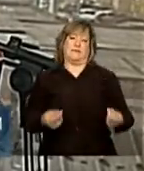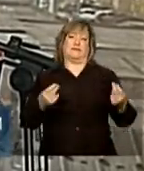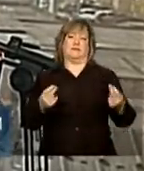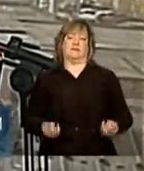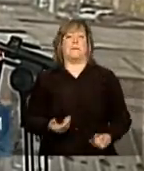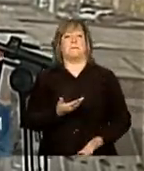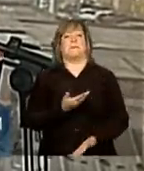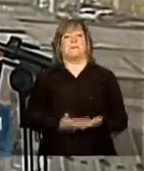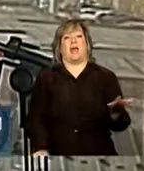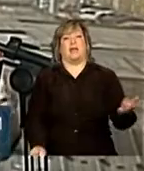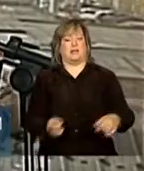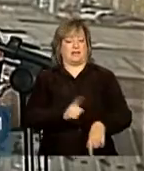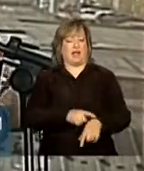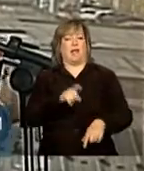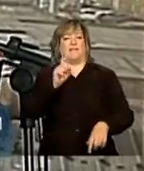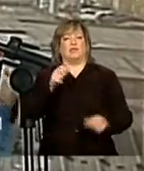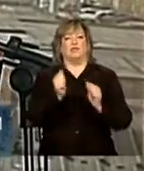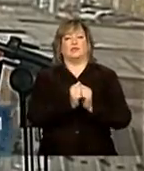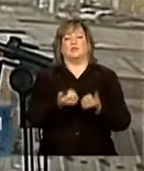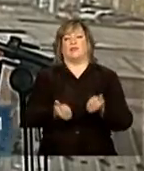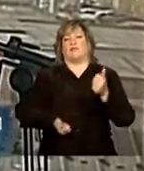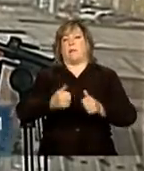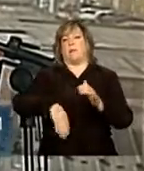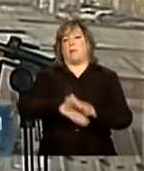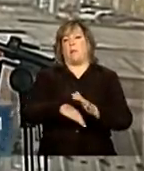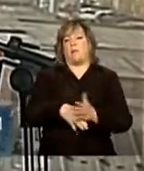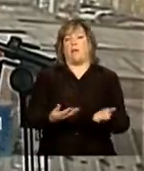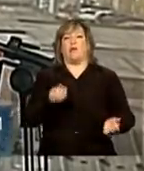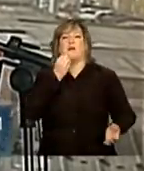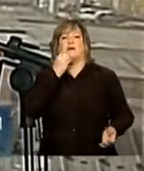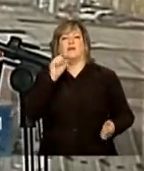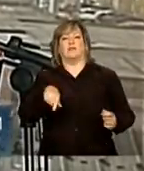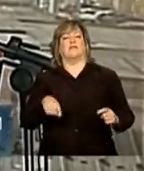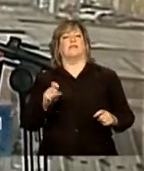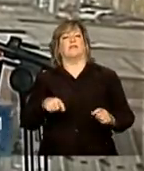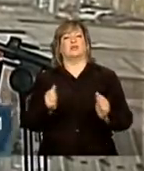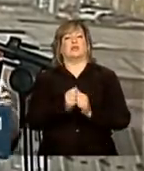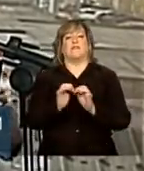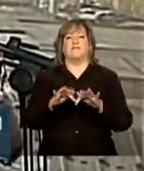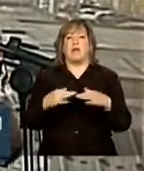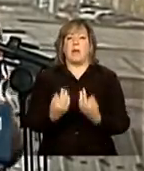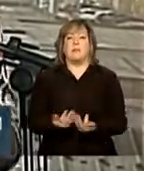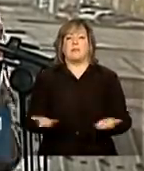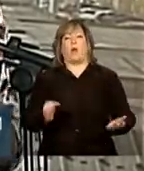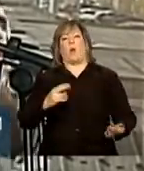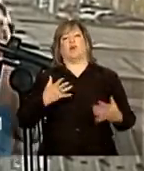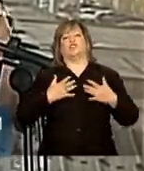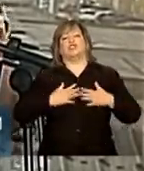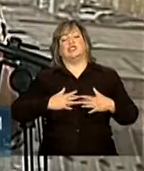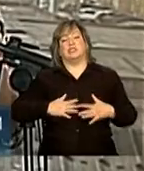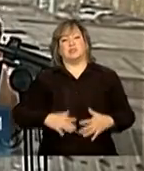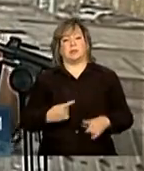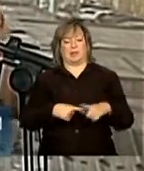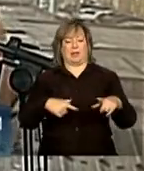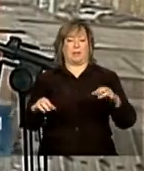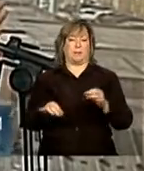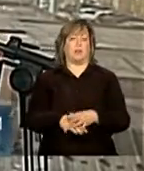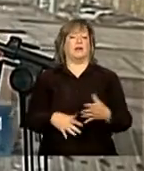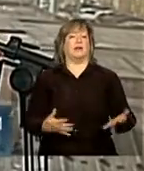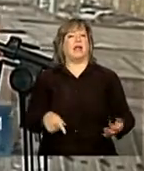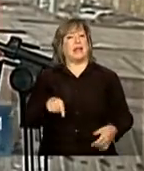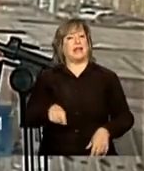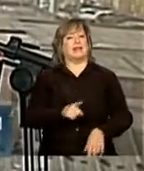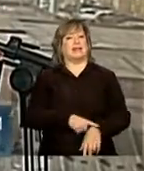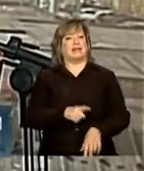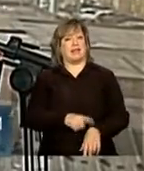sua família, para estar jogando futebol, para estar descansando depois do trabalho, enfim, um tempo que você